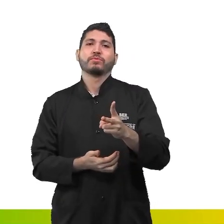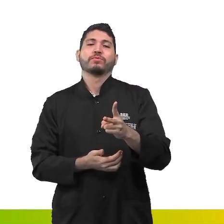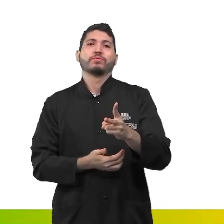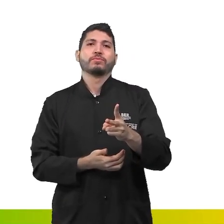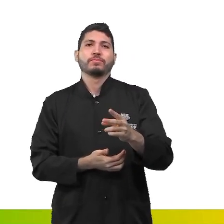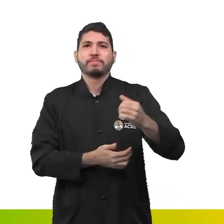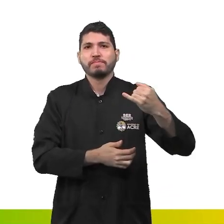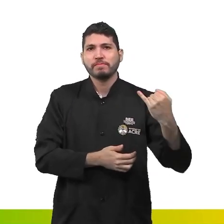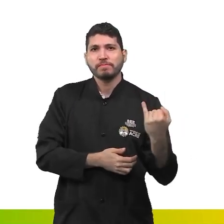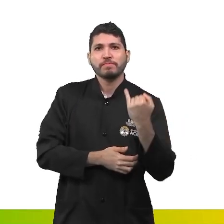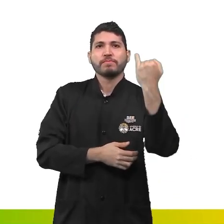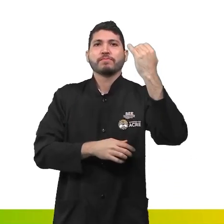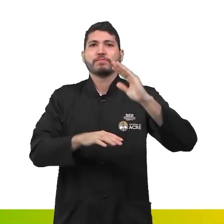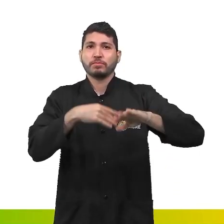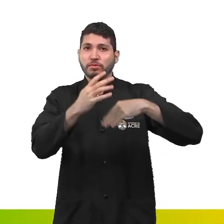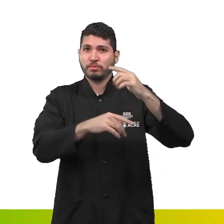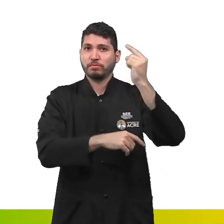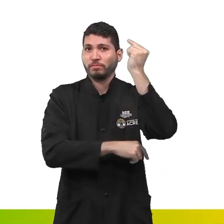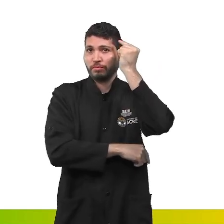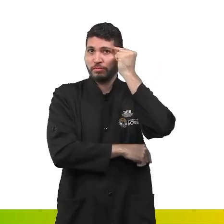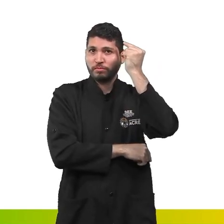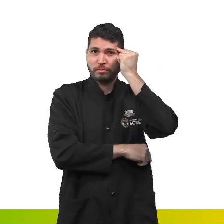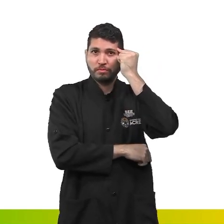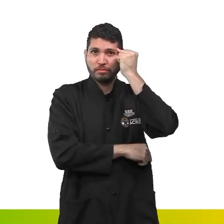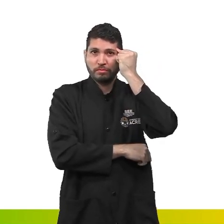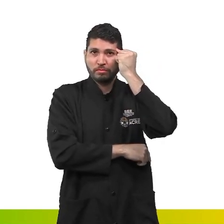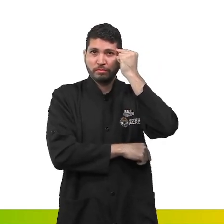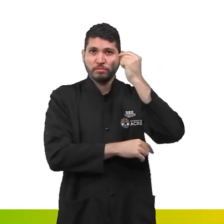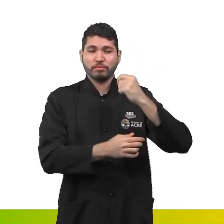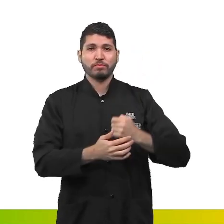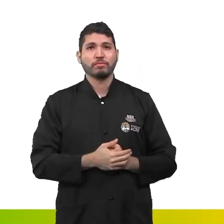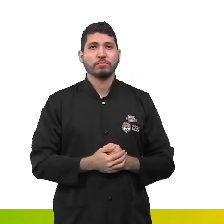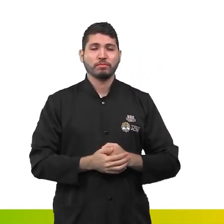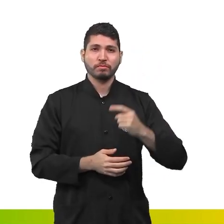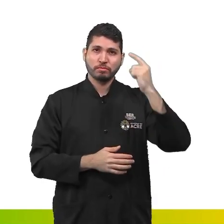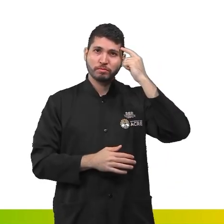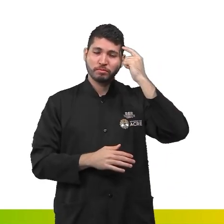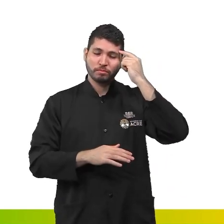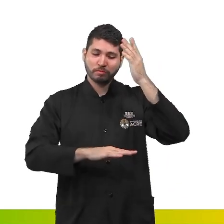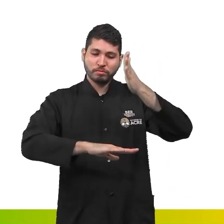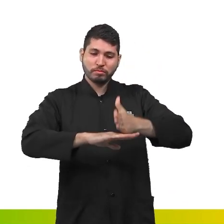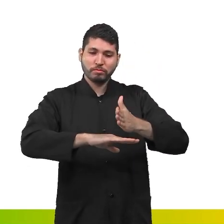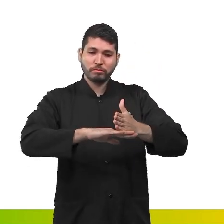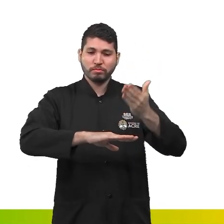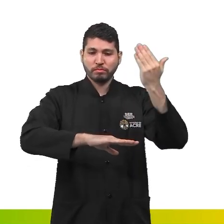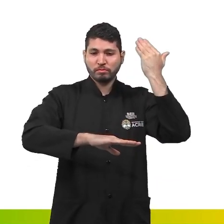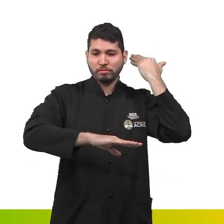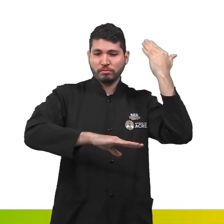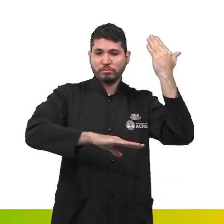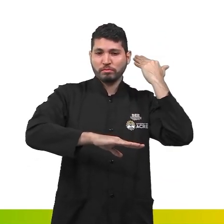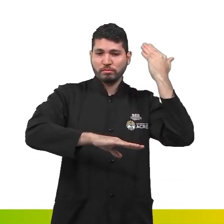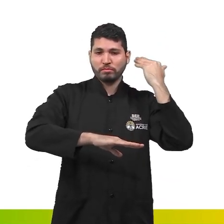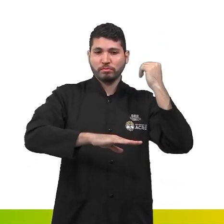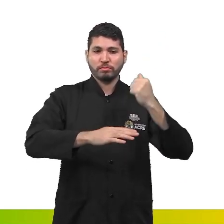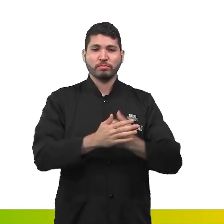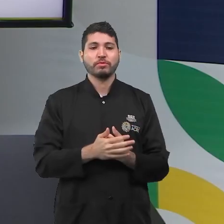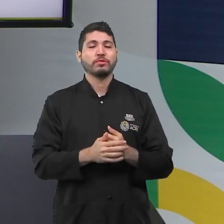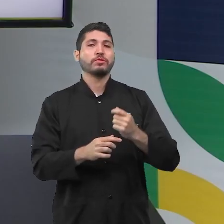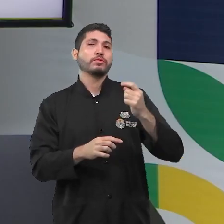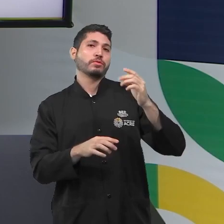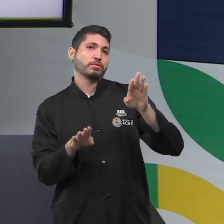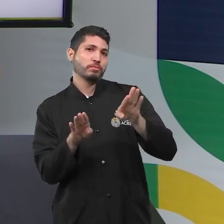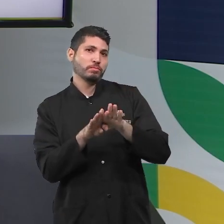para o desenvolvimento do pensamento moderno naquela época e do pensamento